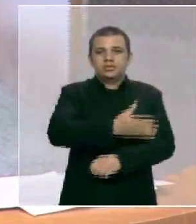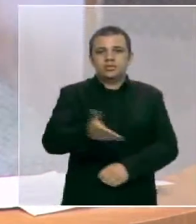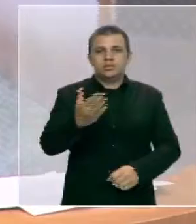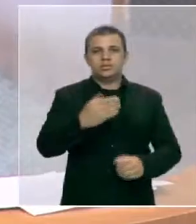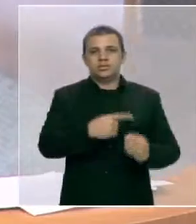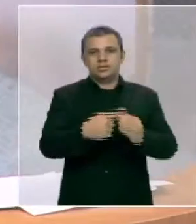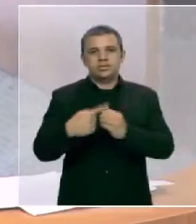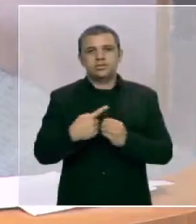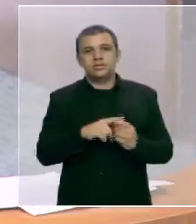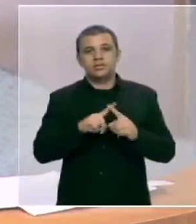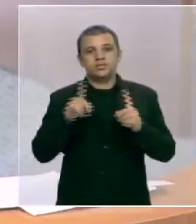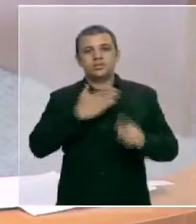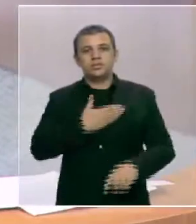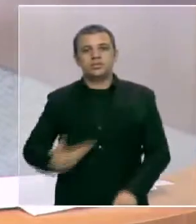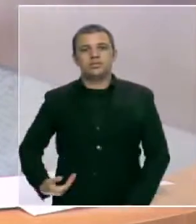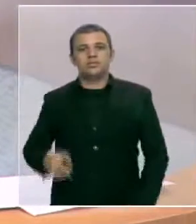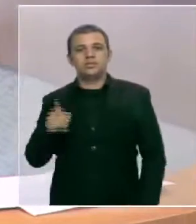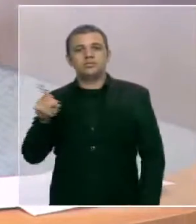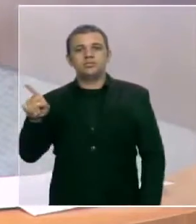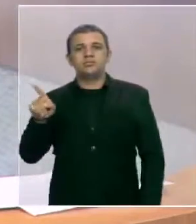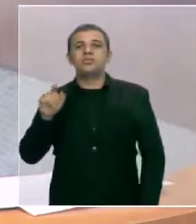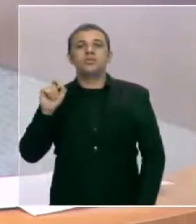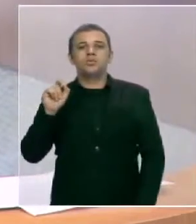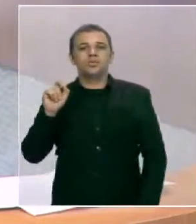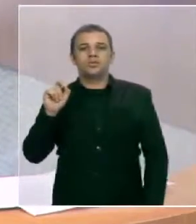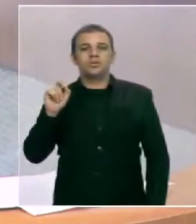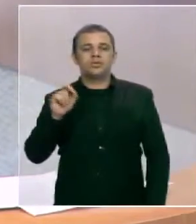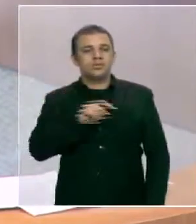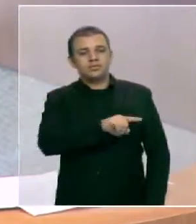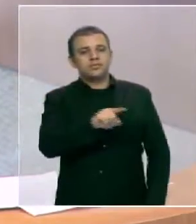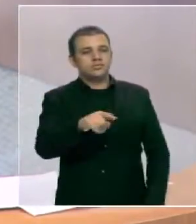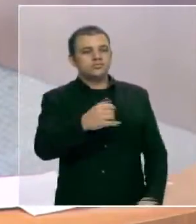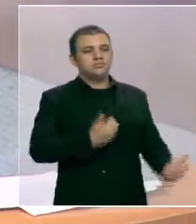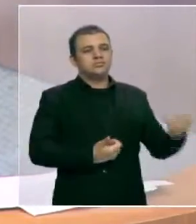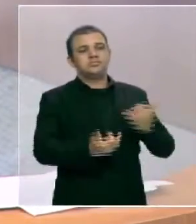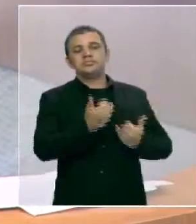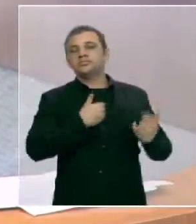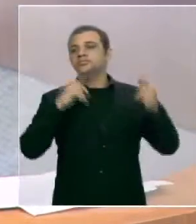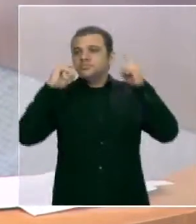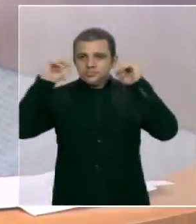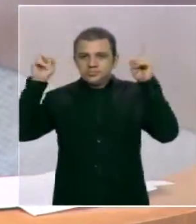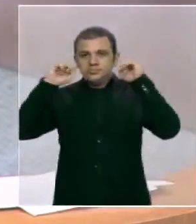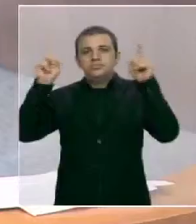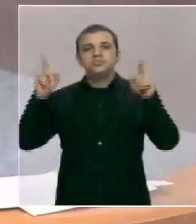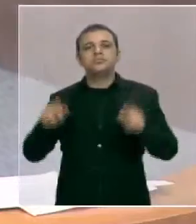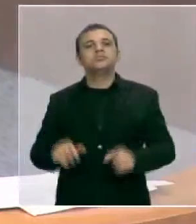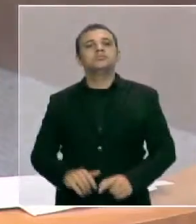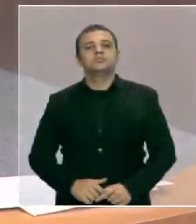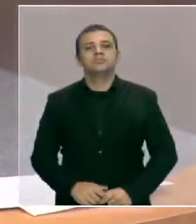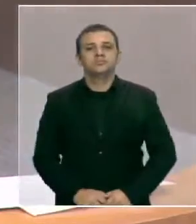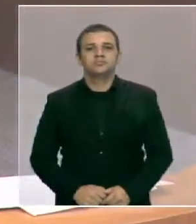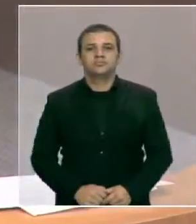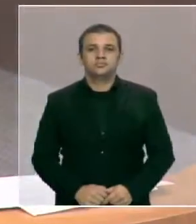o governador entra no ouvido o pedido de vocês, sai aqui o pedido de vocês.